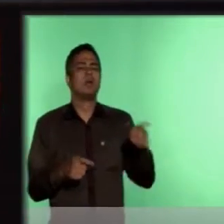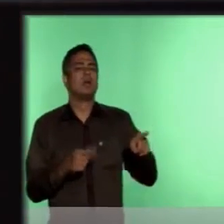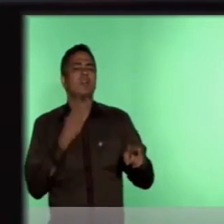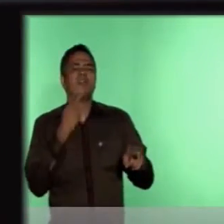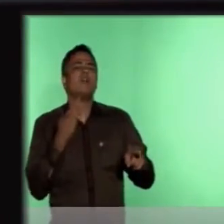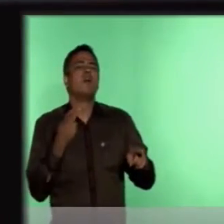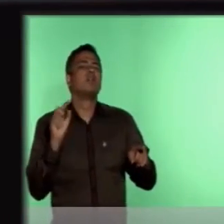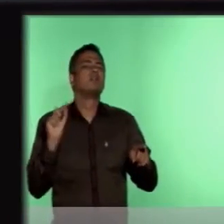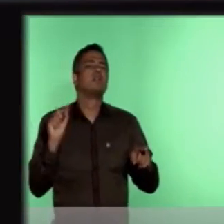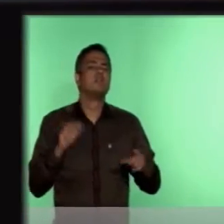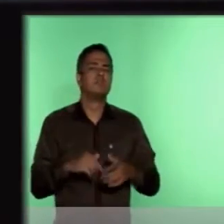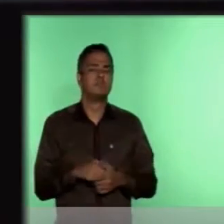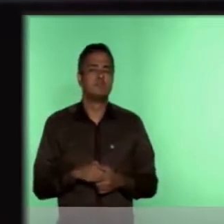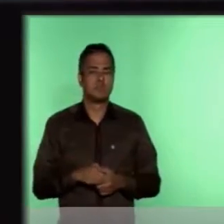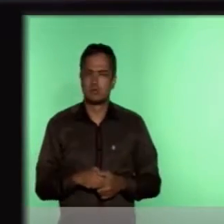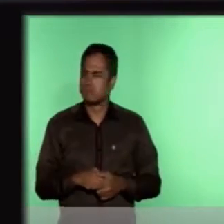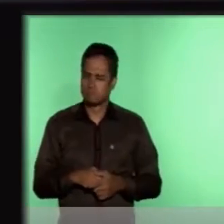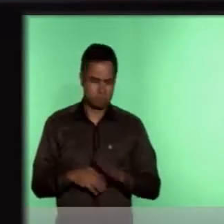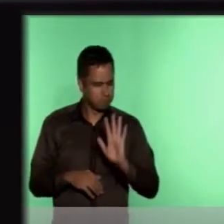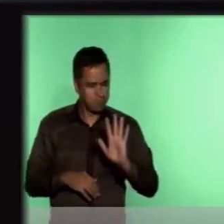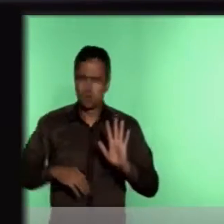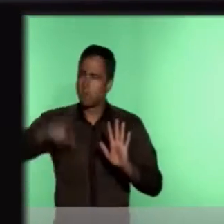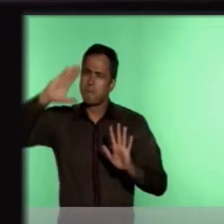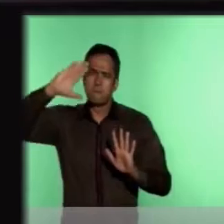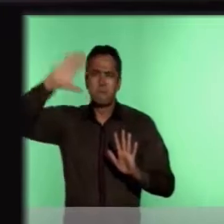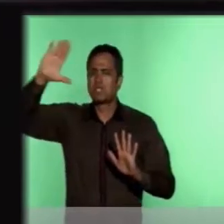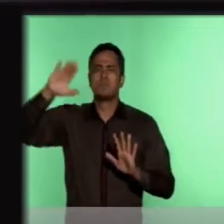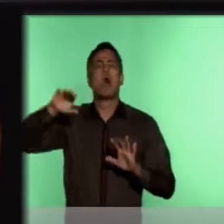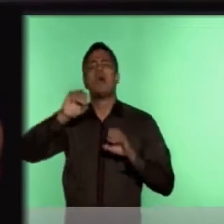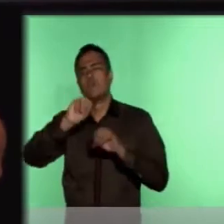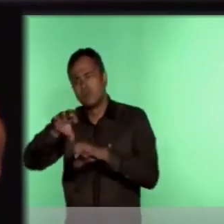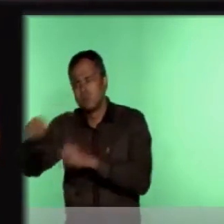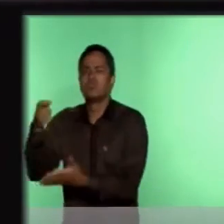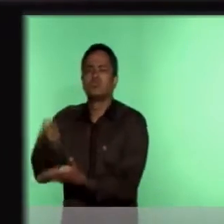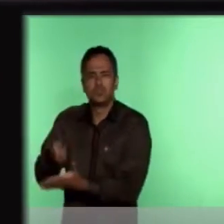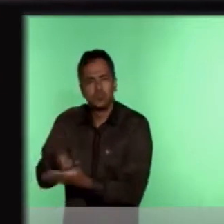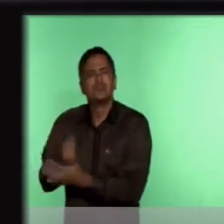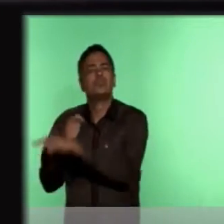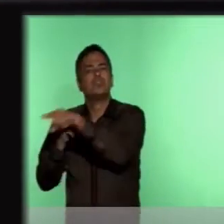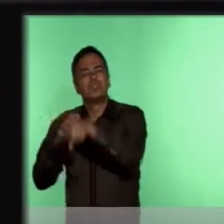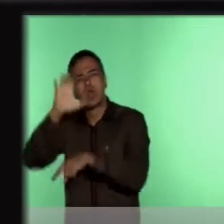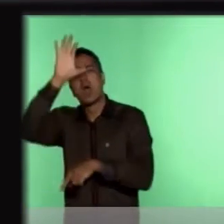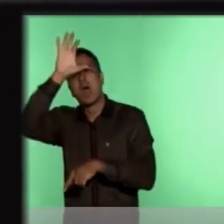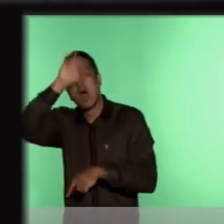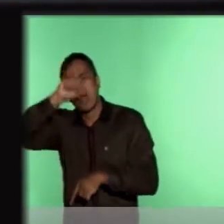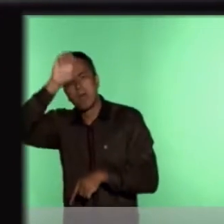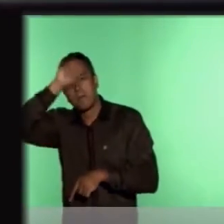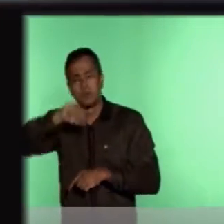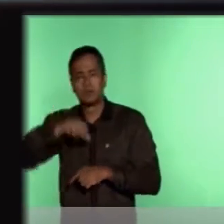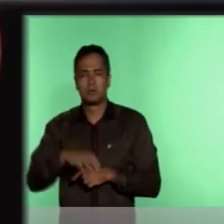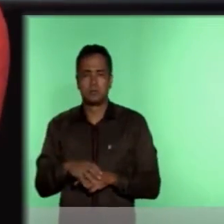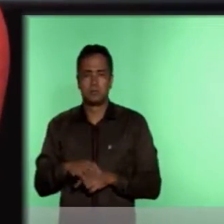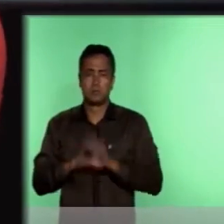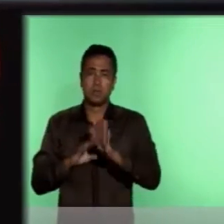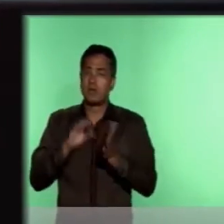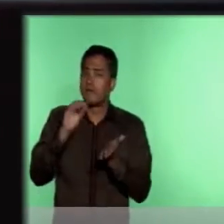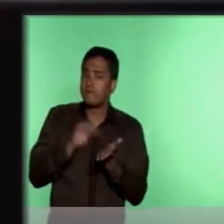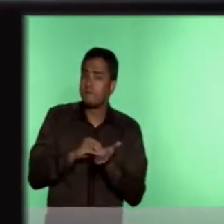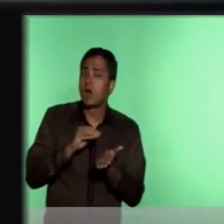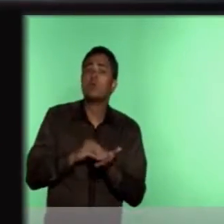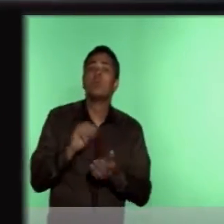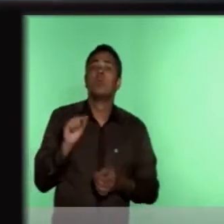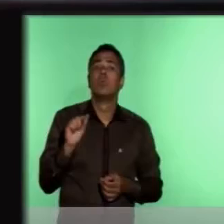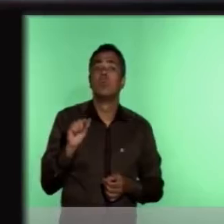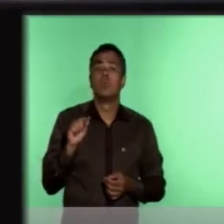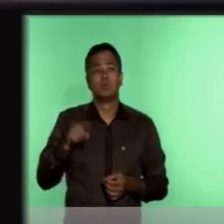o central é garantir a aprendizagem e se esquecer que para garantir a aprendizagem é preciso dar condições para que ela se realize. Então precisa